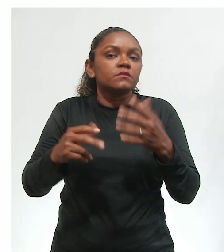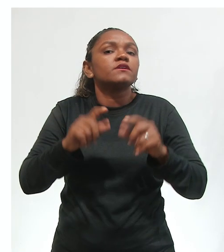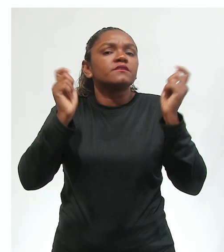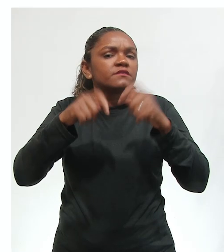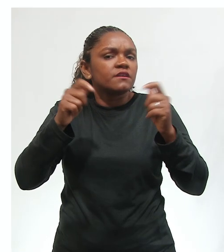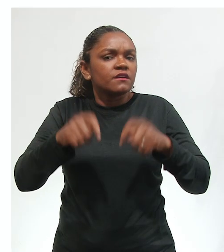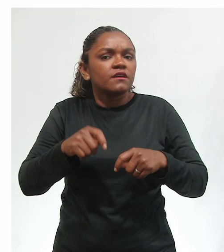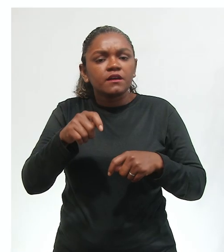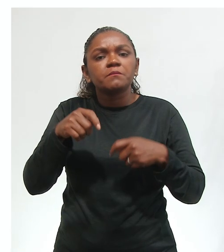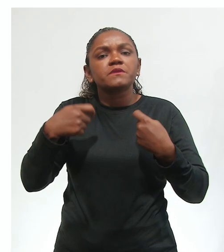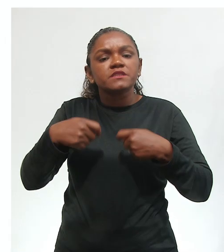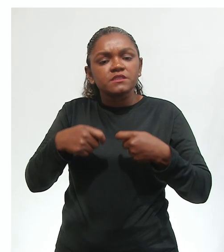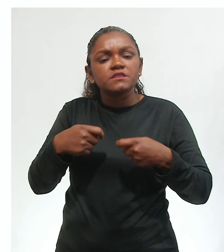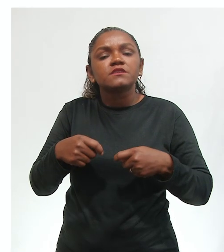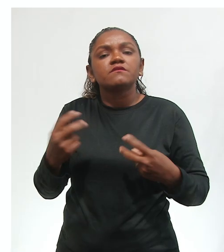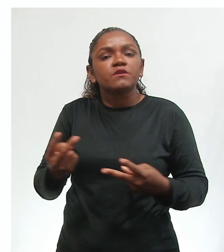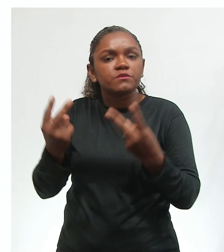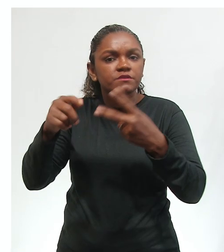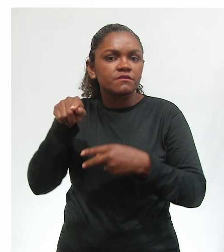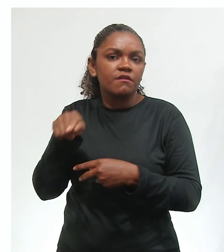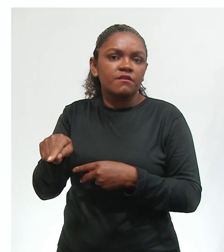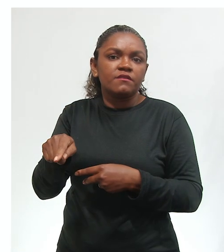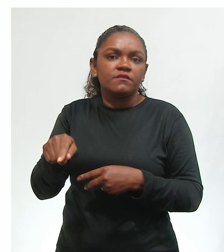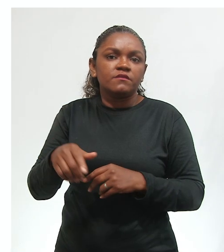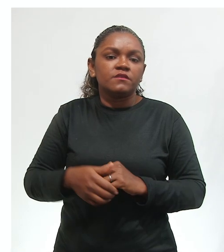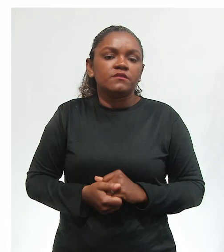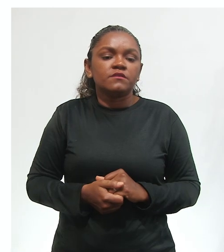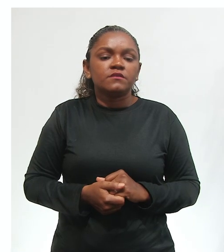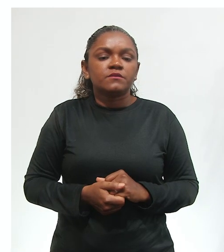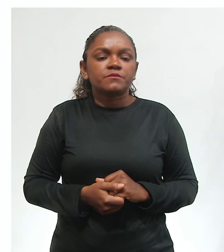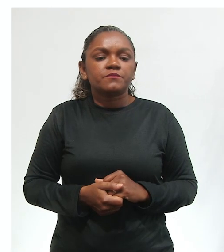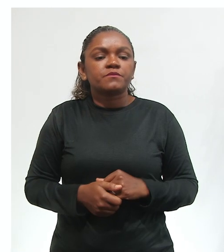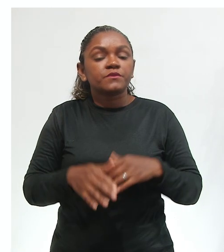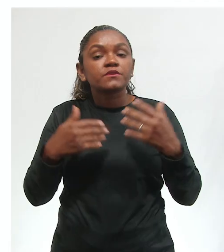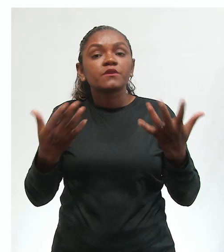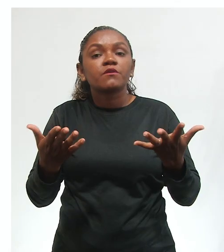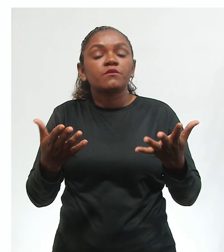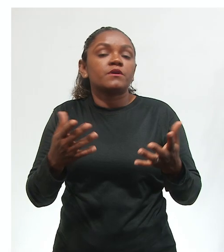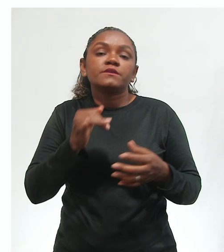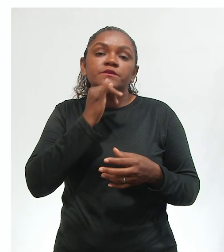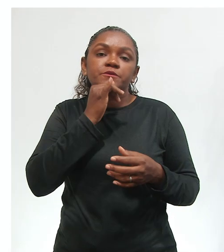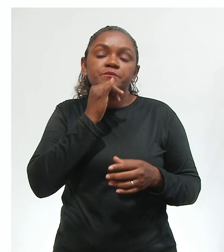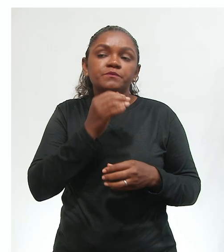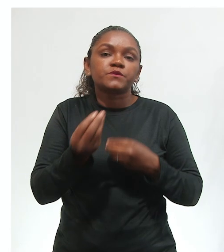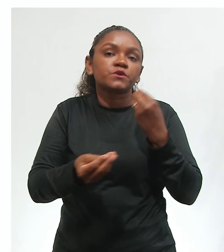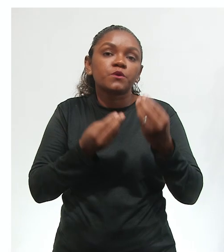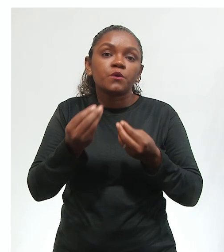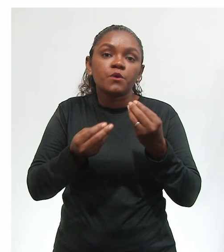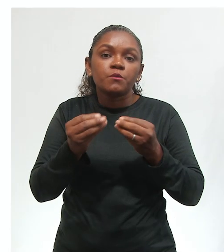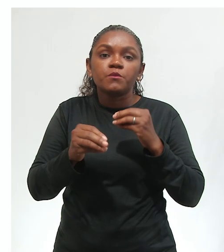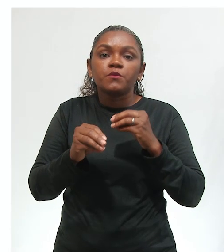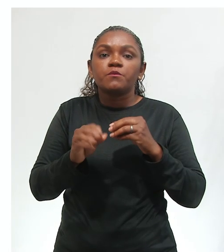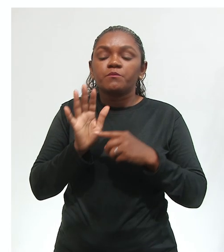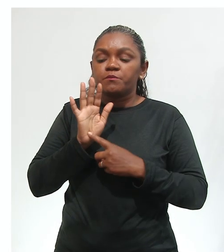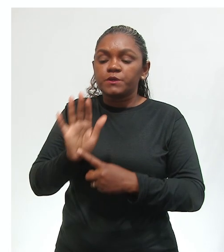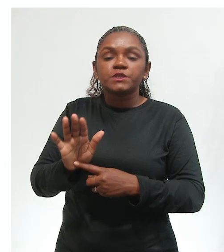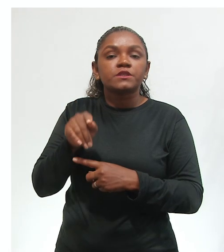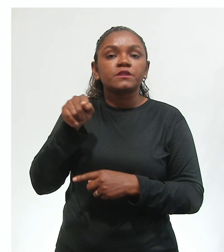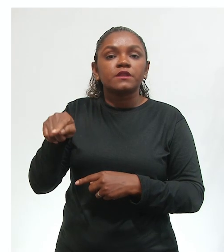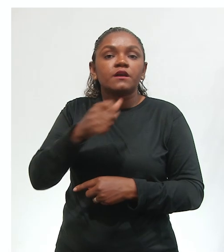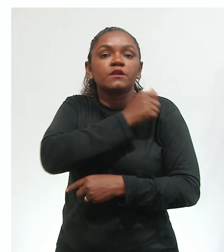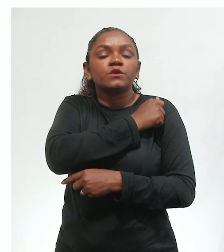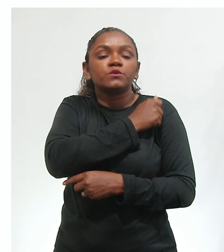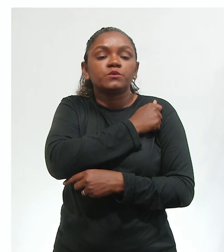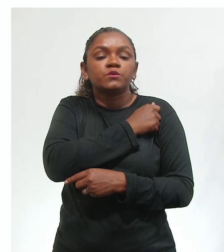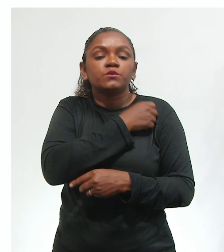coisa, nós temos que buscar isso. E o que emerge disso? A gente tem que pensar como apresentar o sistema de